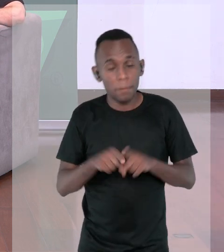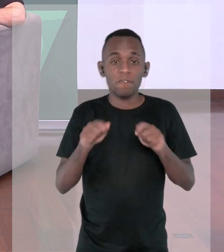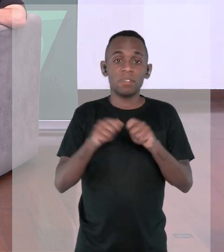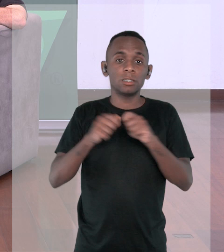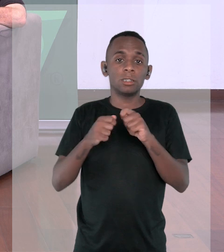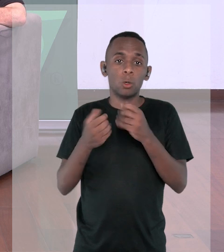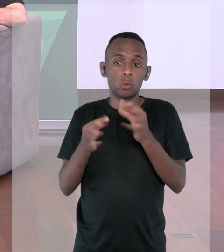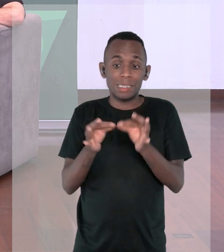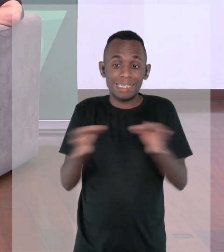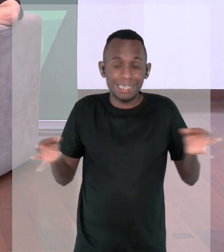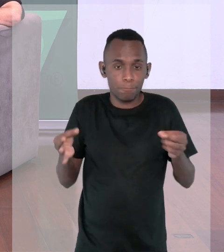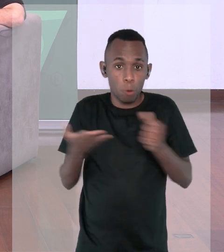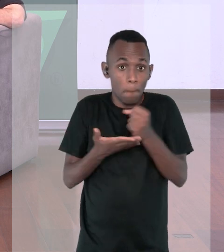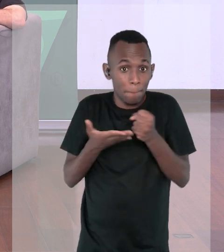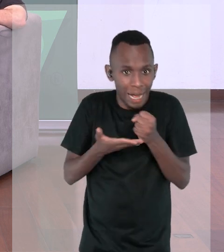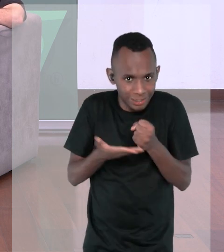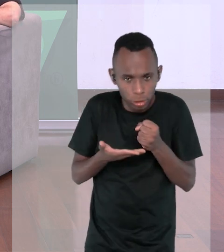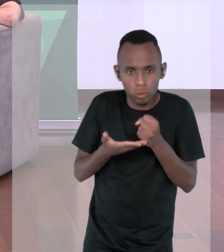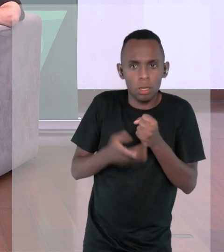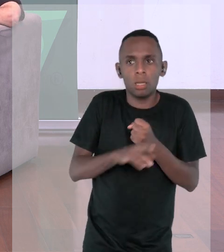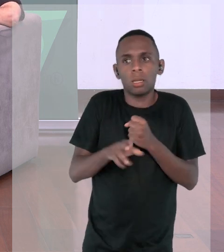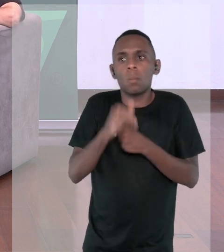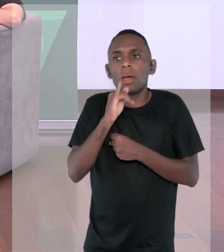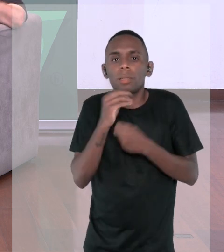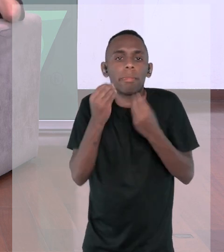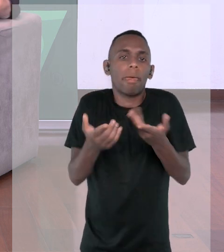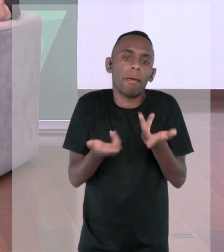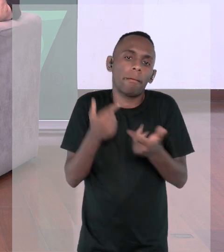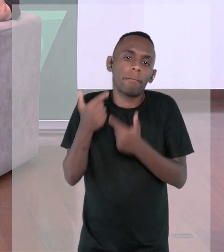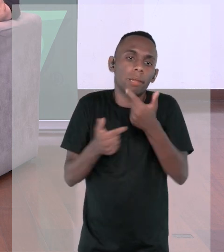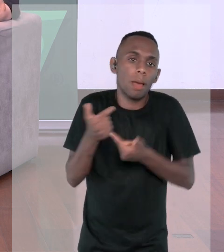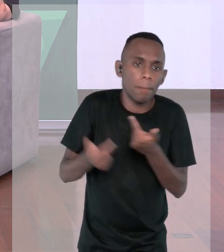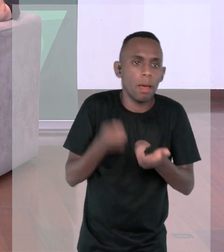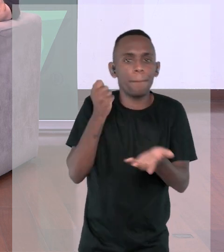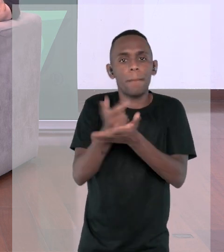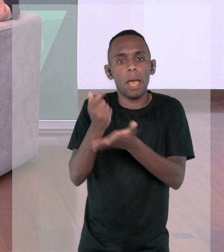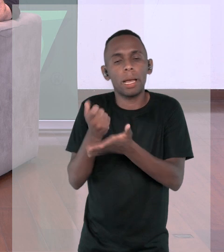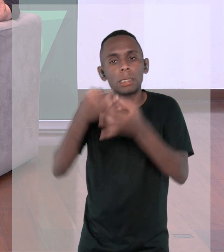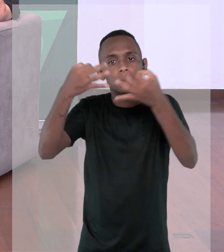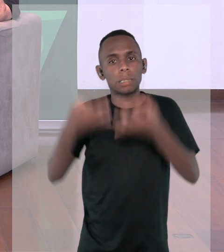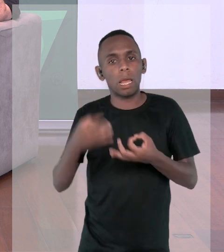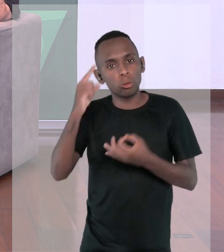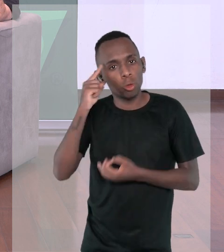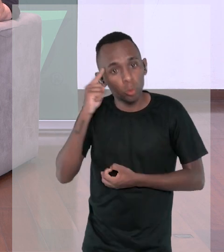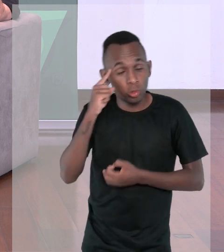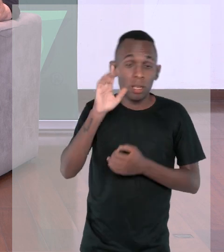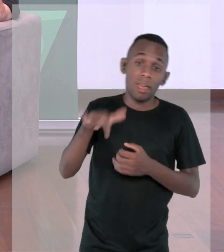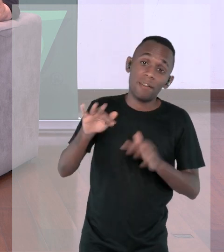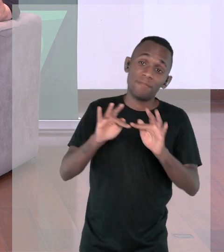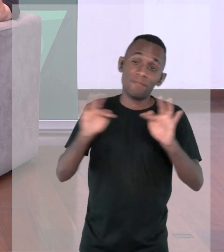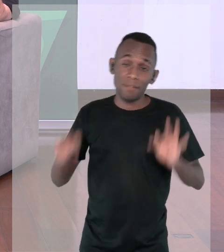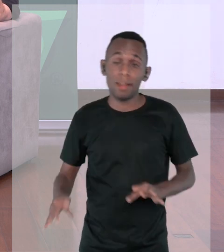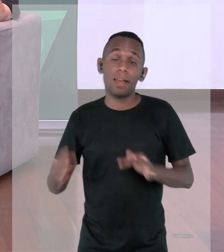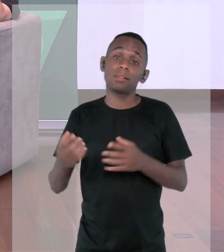mínimo. E o mínimo não é dar emprego, pagar em dia. Frases que a gente já